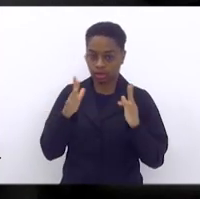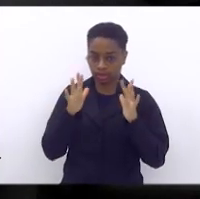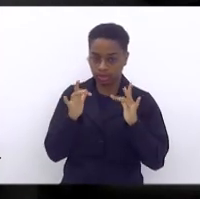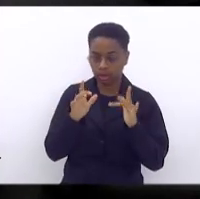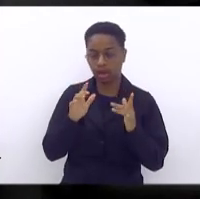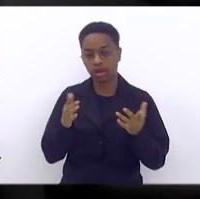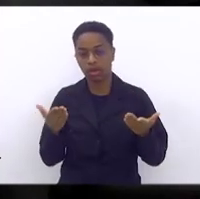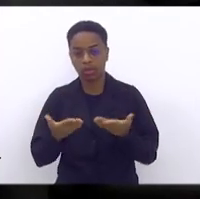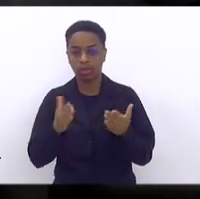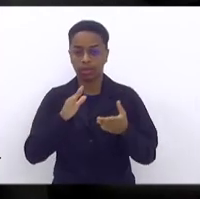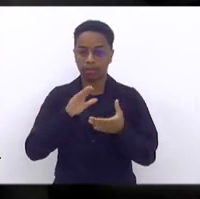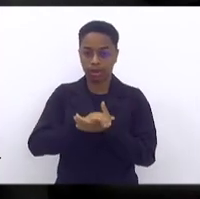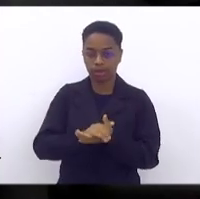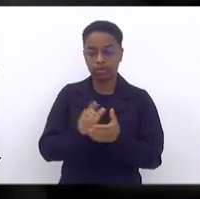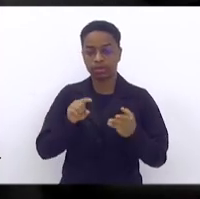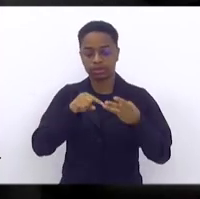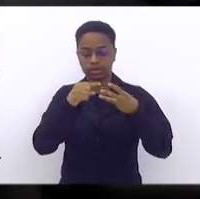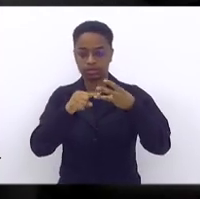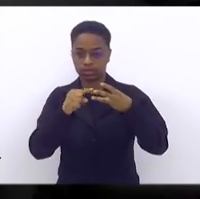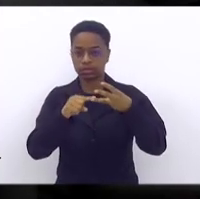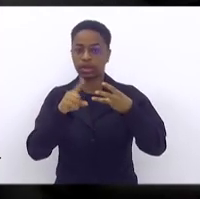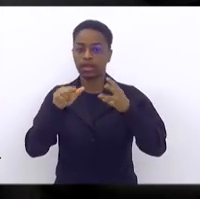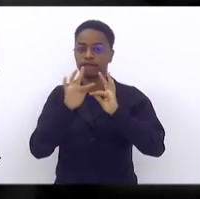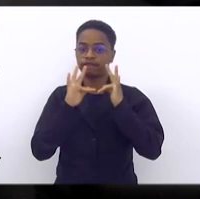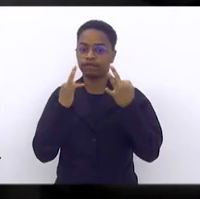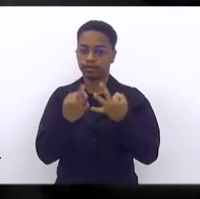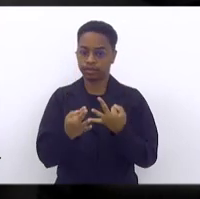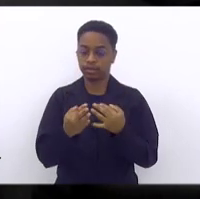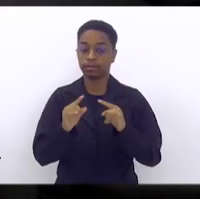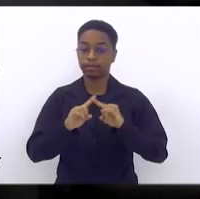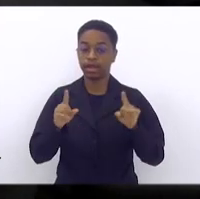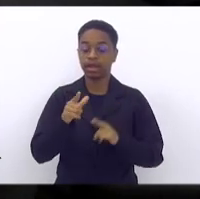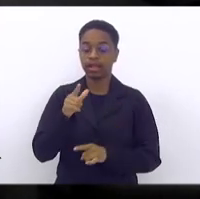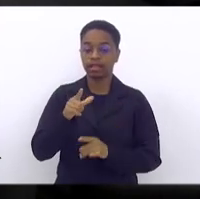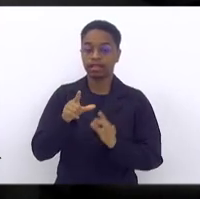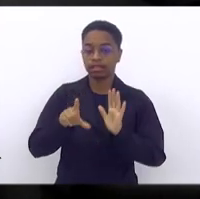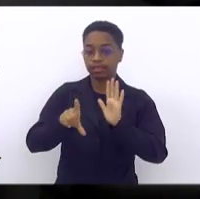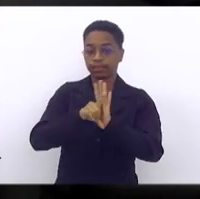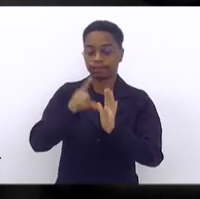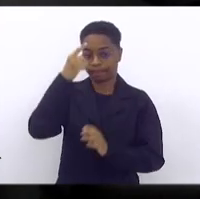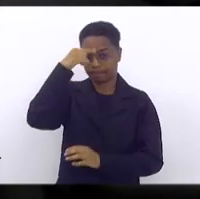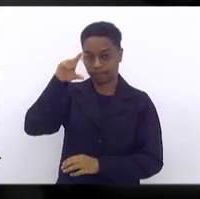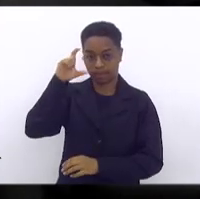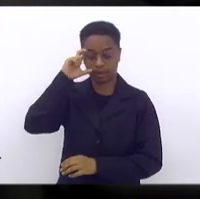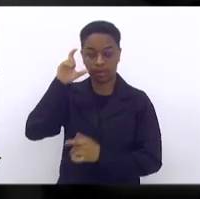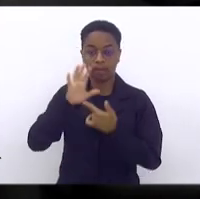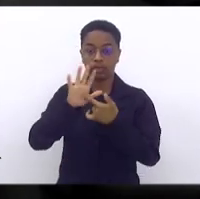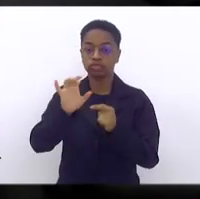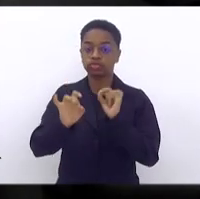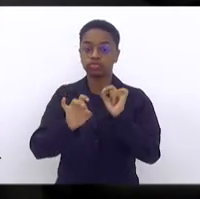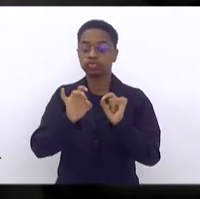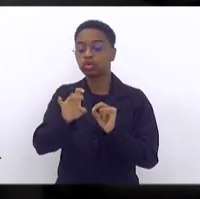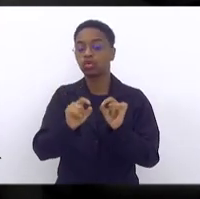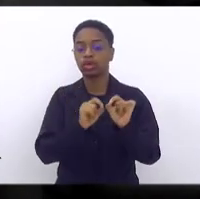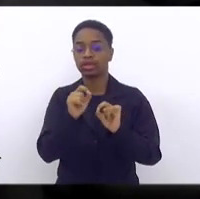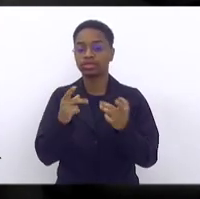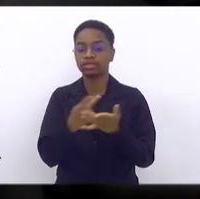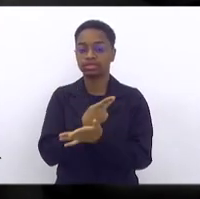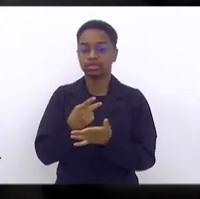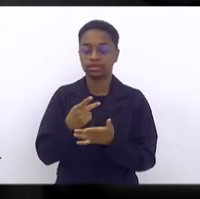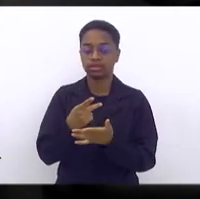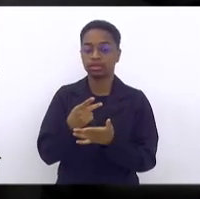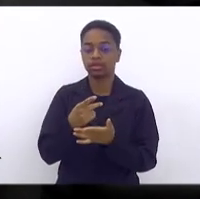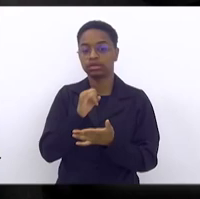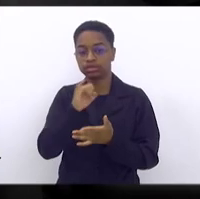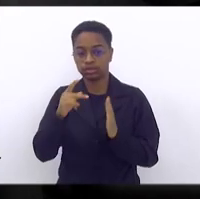seguida logo um parente. A Lei Maria da Penha ela abarca somente os casos da violência doméstica, então é sempre doméstica. No caso, relação íntima de